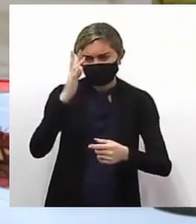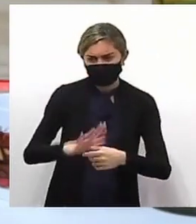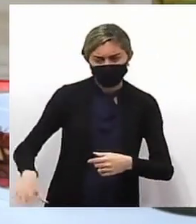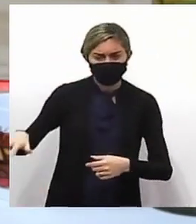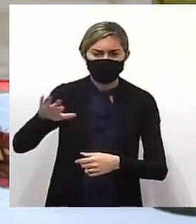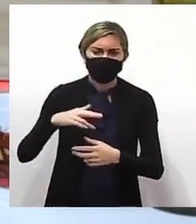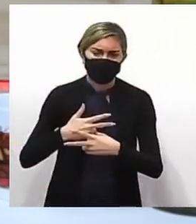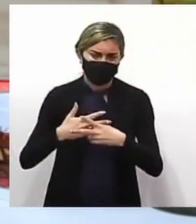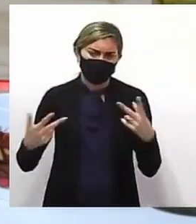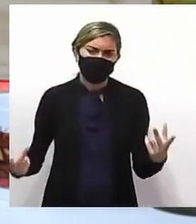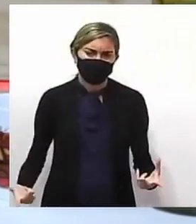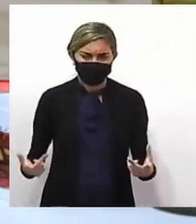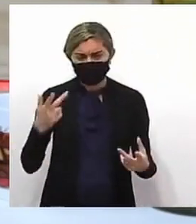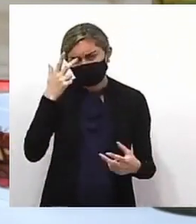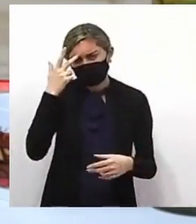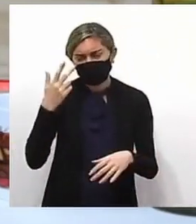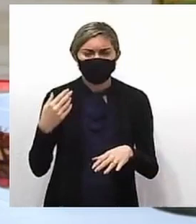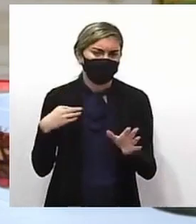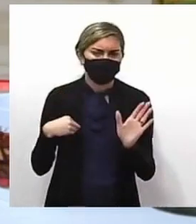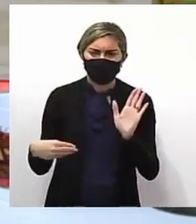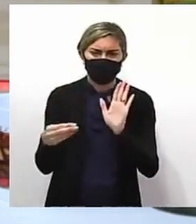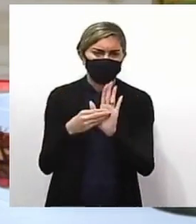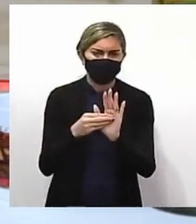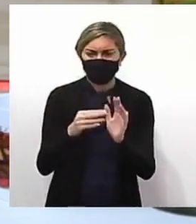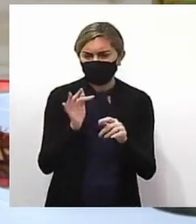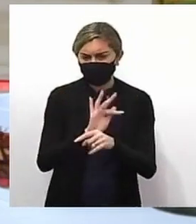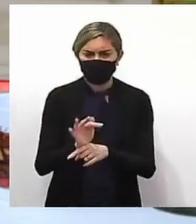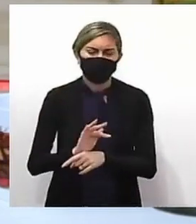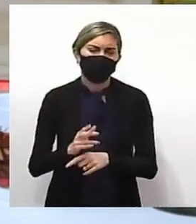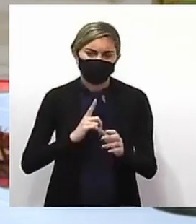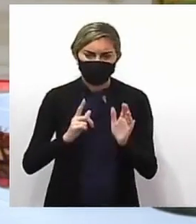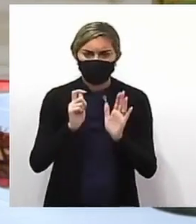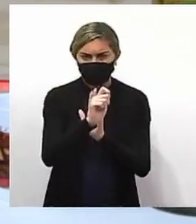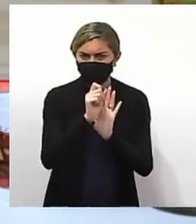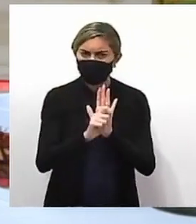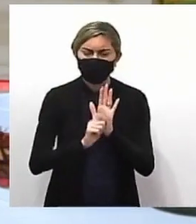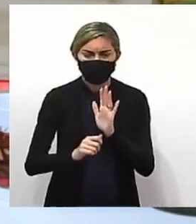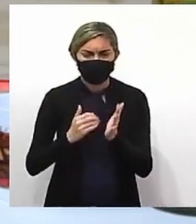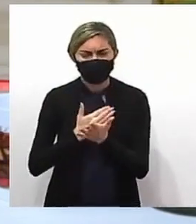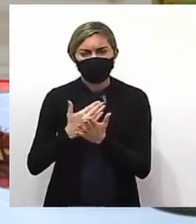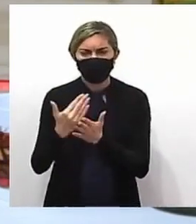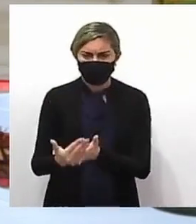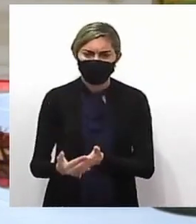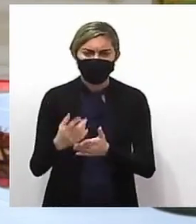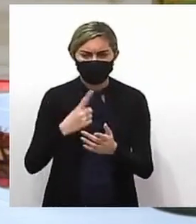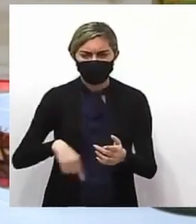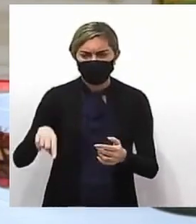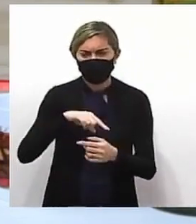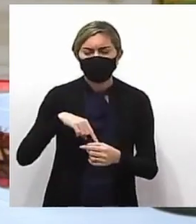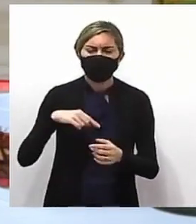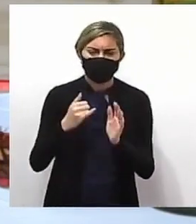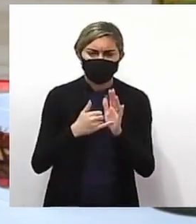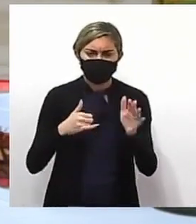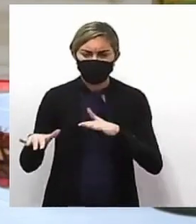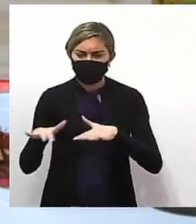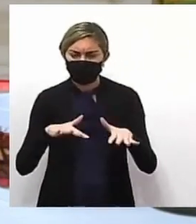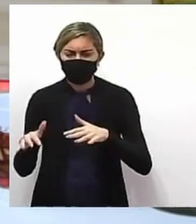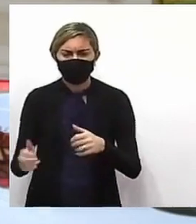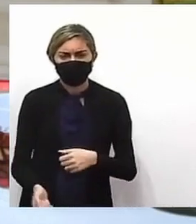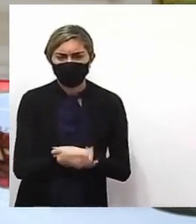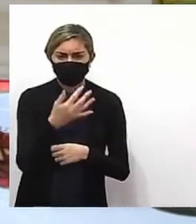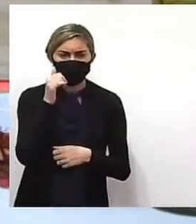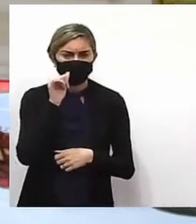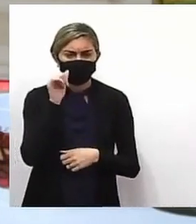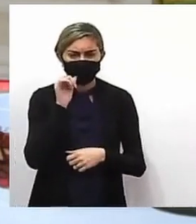Tem uma coisa que acabou não entrando no filme, mas que tinha no roteiro inicial, que era a gente registrar o movimento de quando as